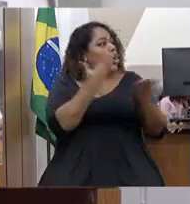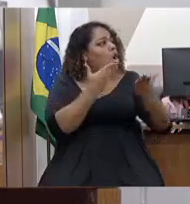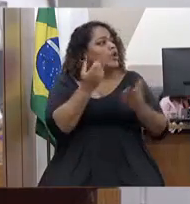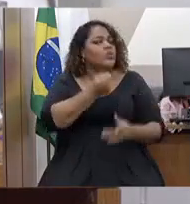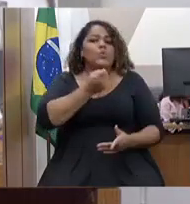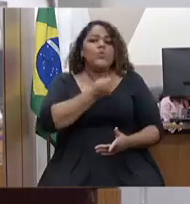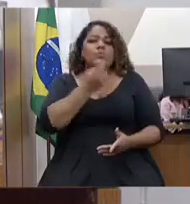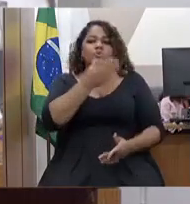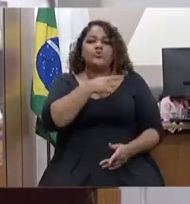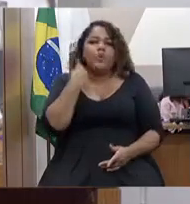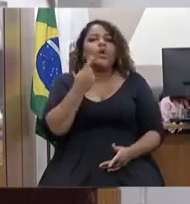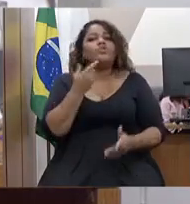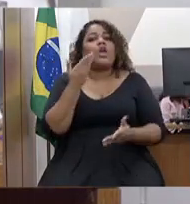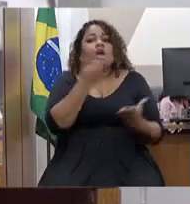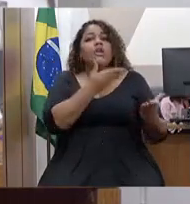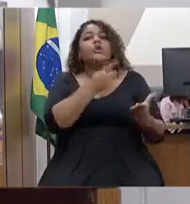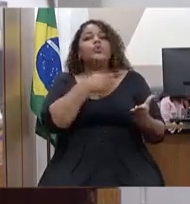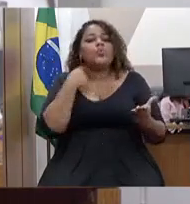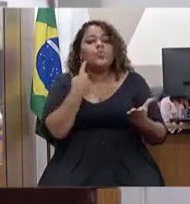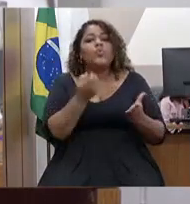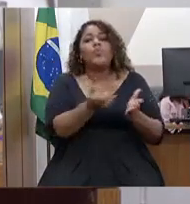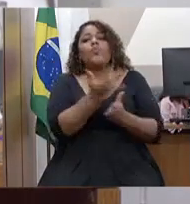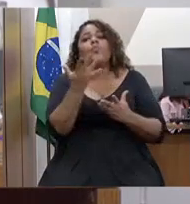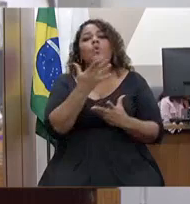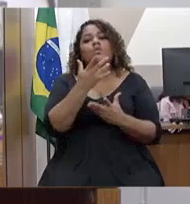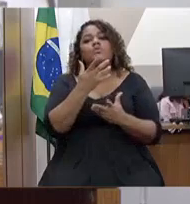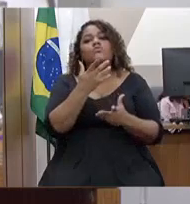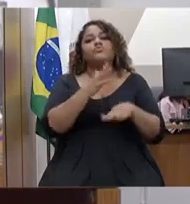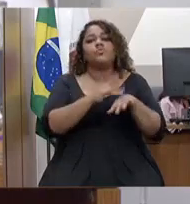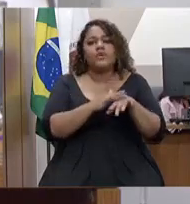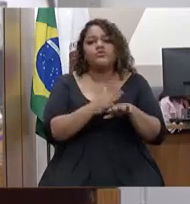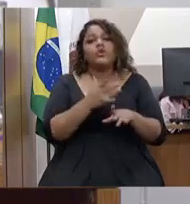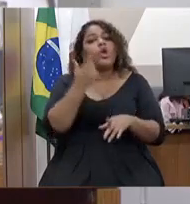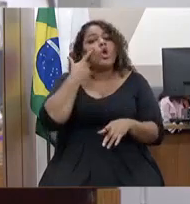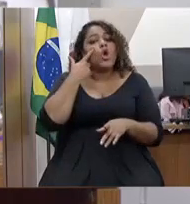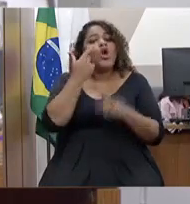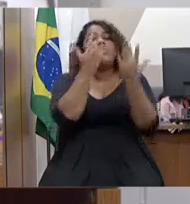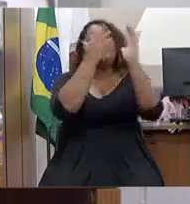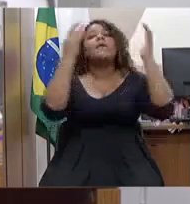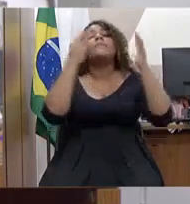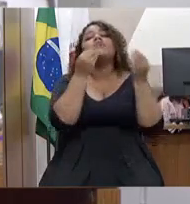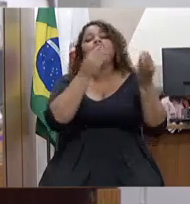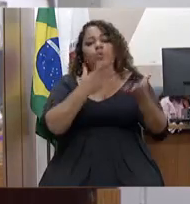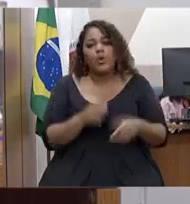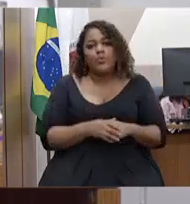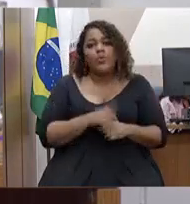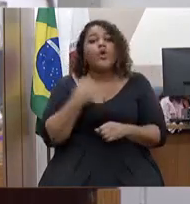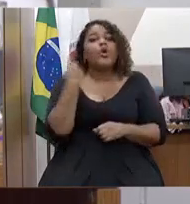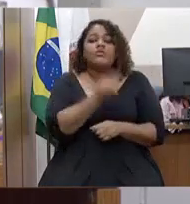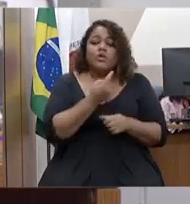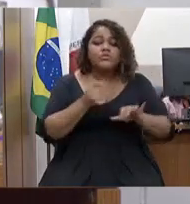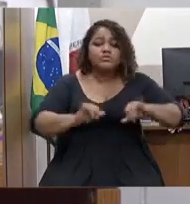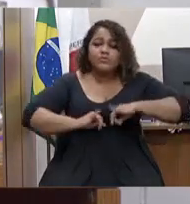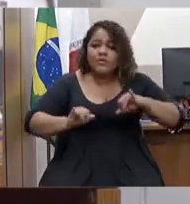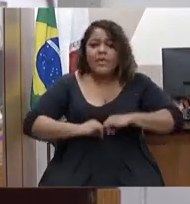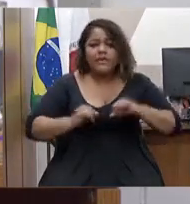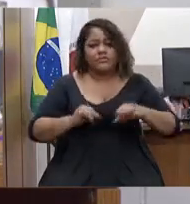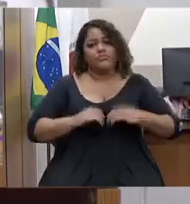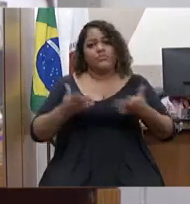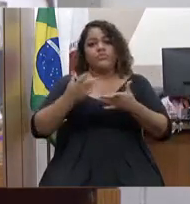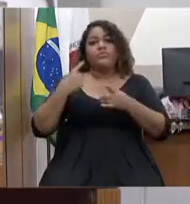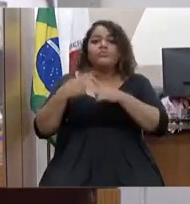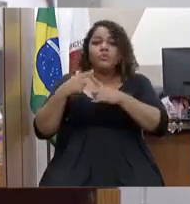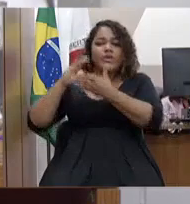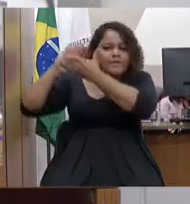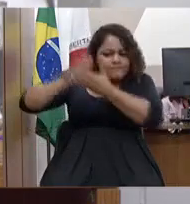aqui o número de adoecimento a situação do nosso meio ambiente como é que tá ao quanto nós estamos sofrendo elementos de barbado então